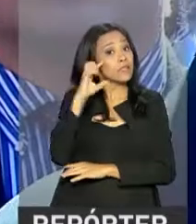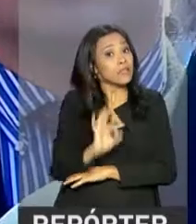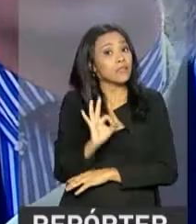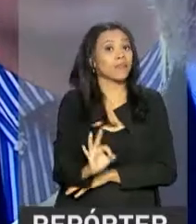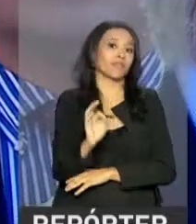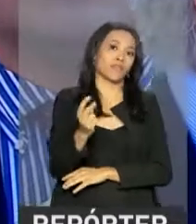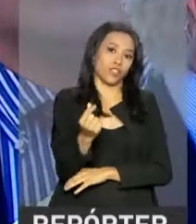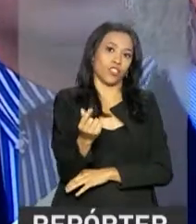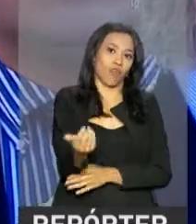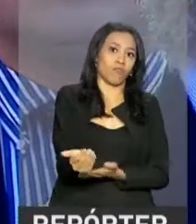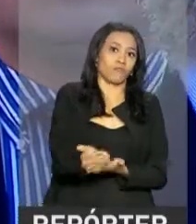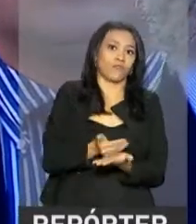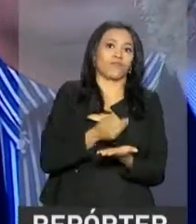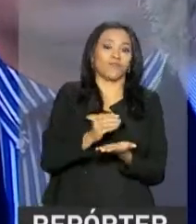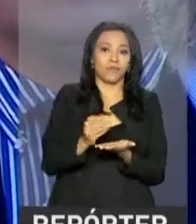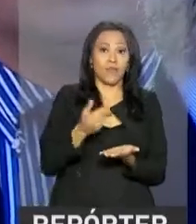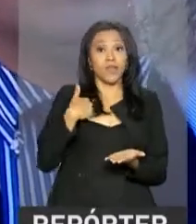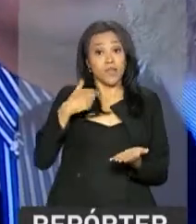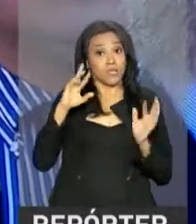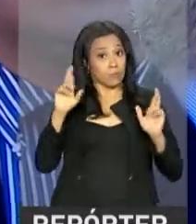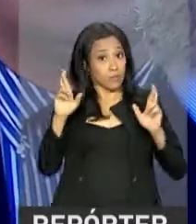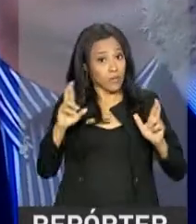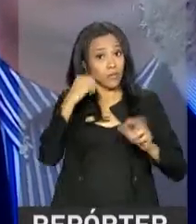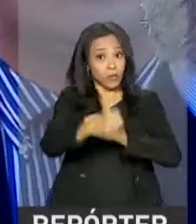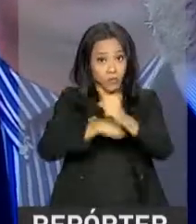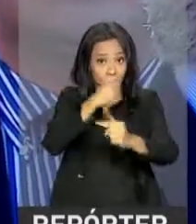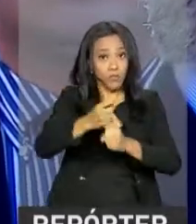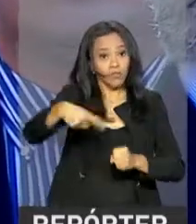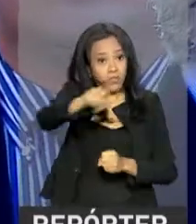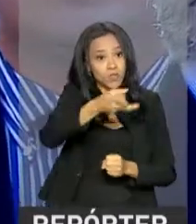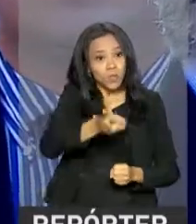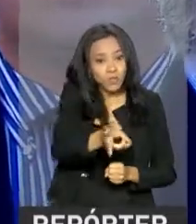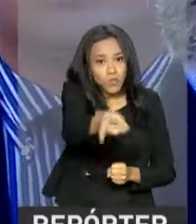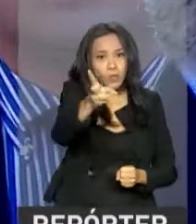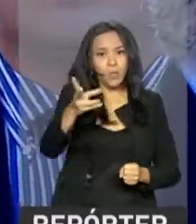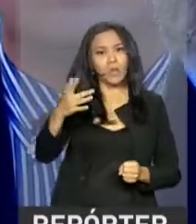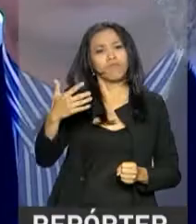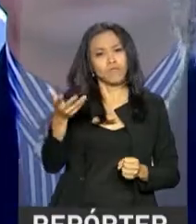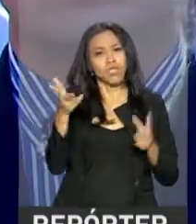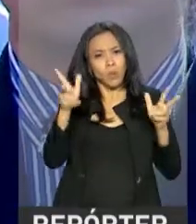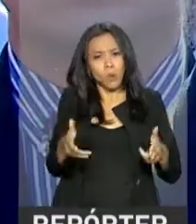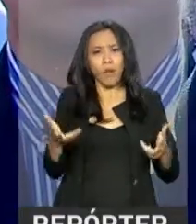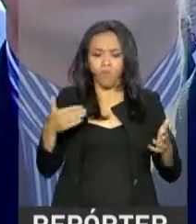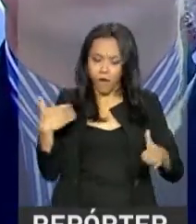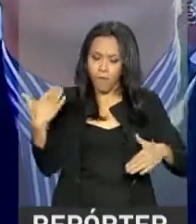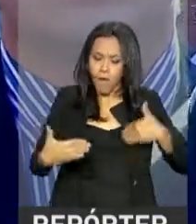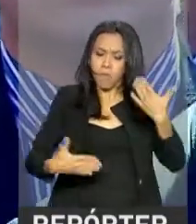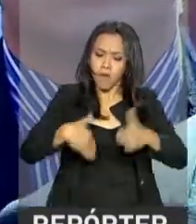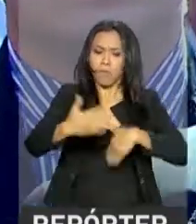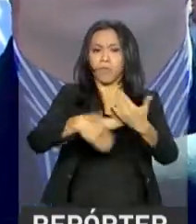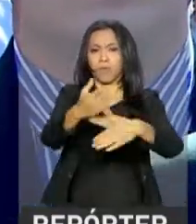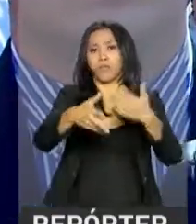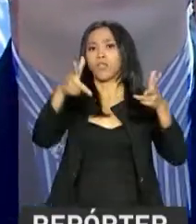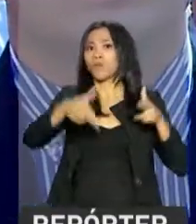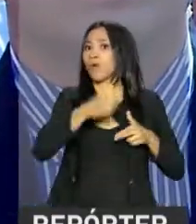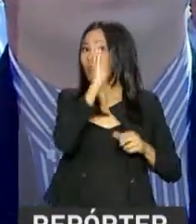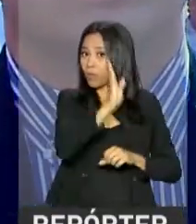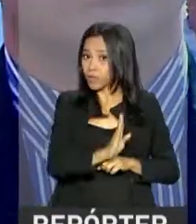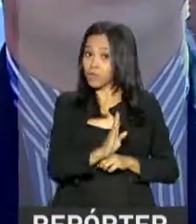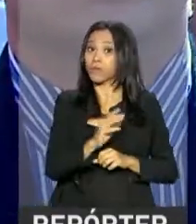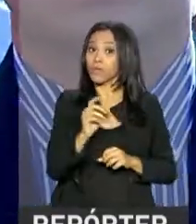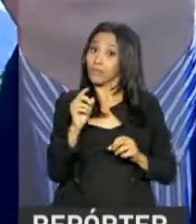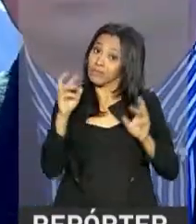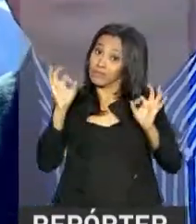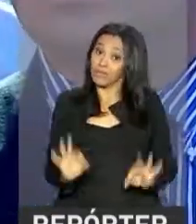retorno. Espero que no ano que vem os senhores tenham uma feira ainda mais produtiva. No ritmo que os senhores vão indo e que o Brasil vai indo, certo e seguramente no ano que